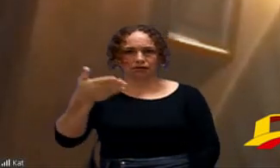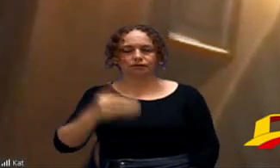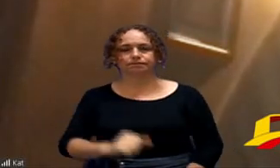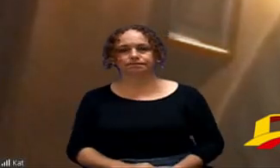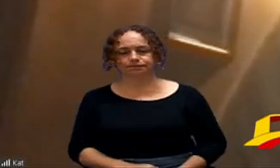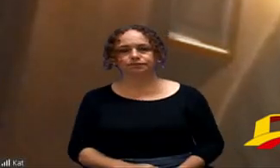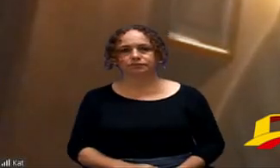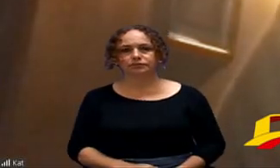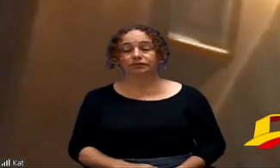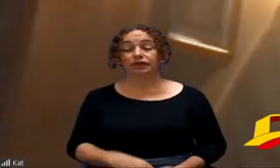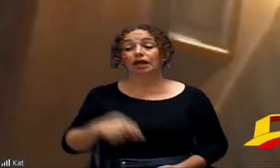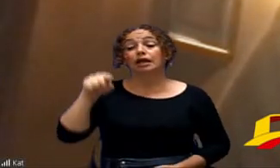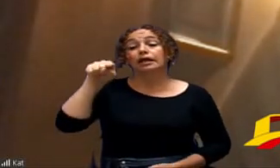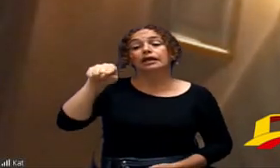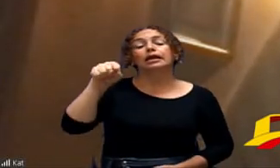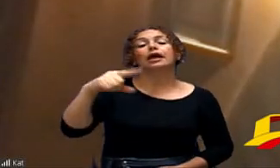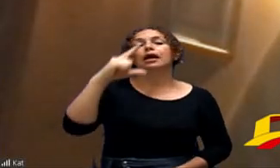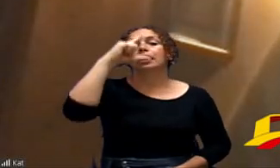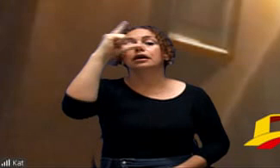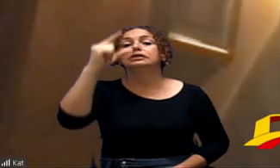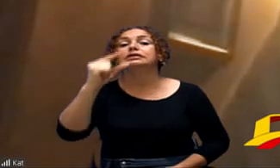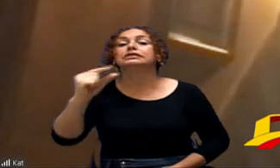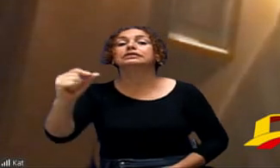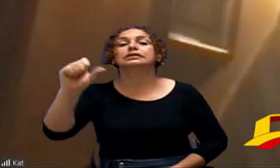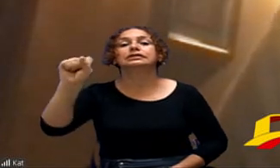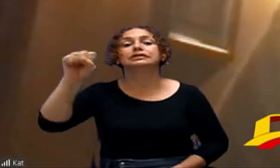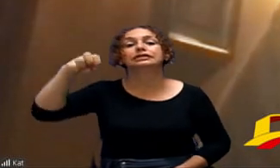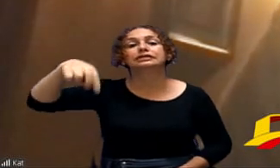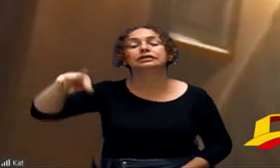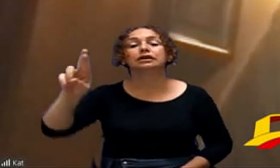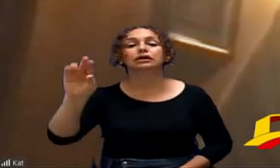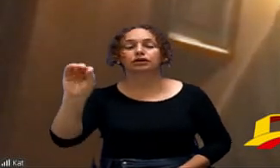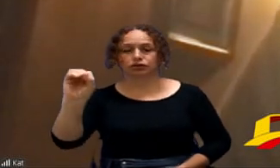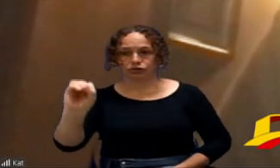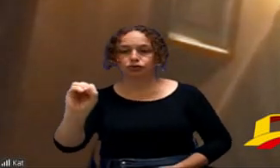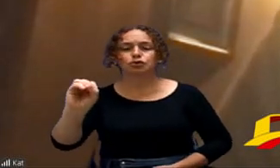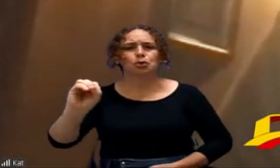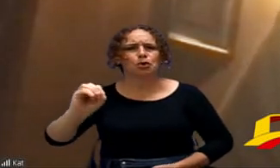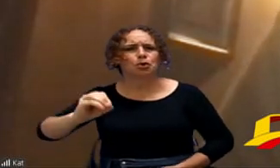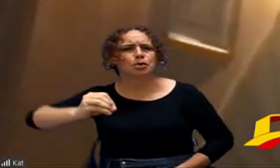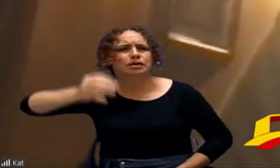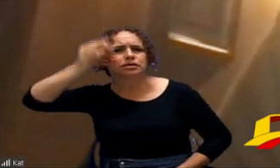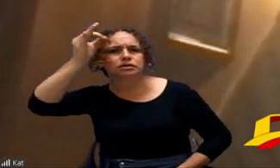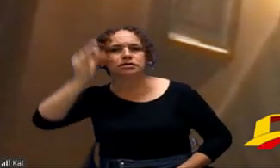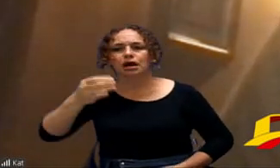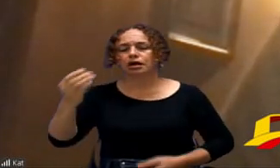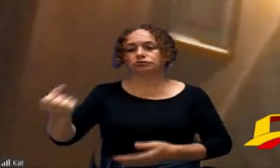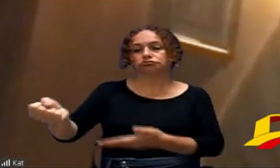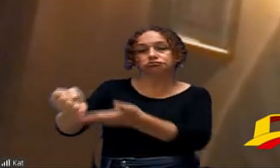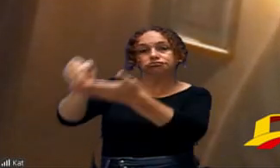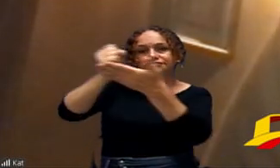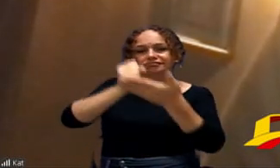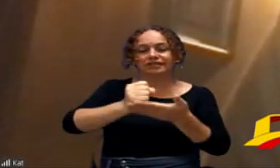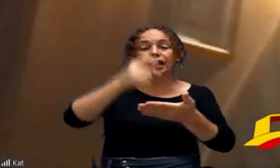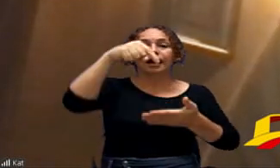adaptação do Sandro quando ele chegar aqui, imediato. Algumas pessoas já falam que ele não conhece como é